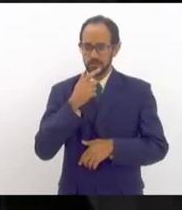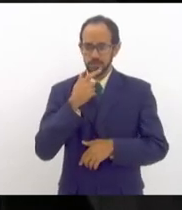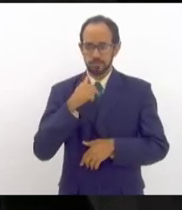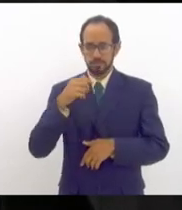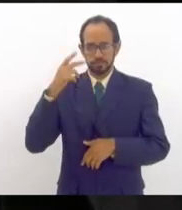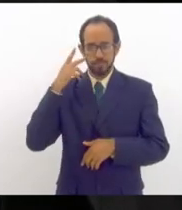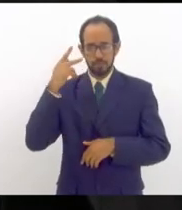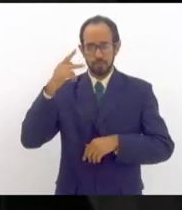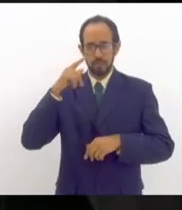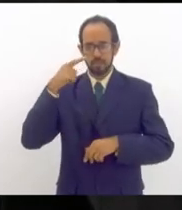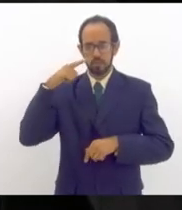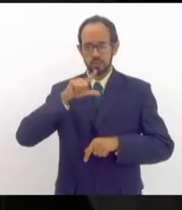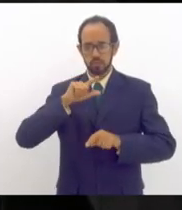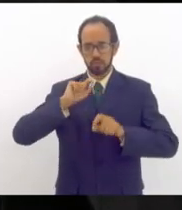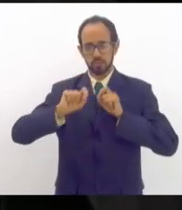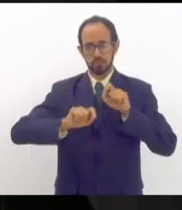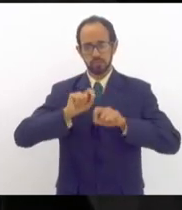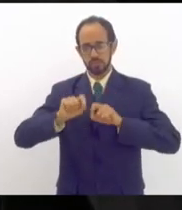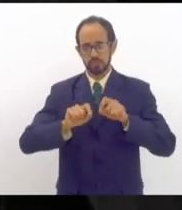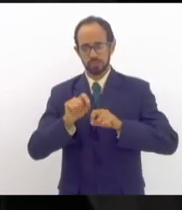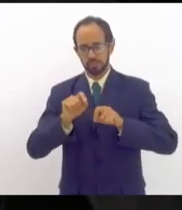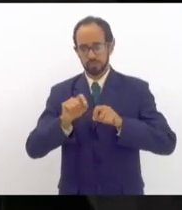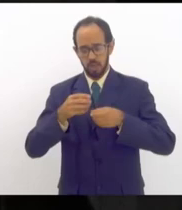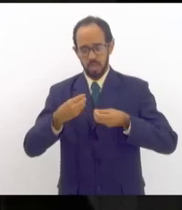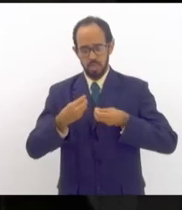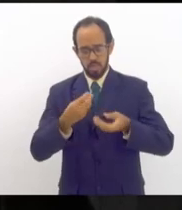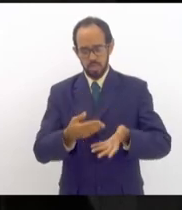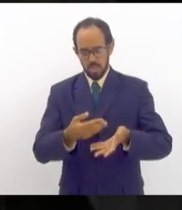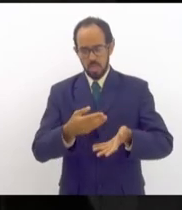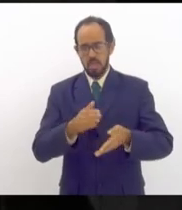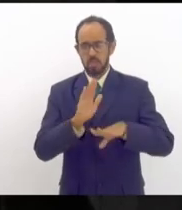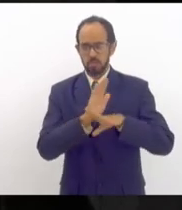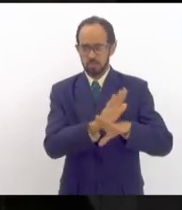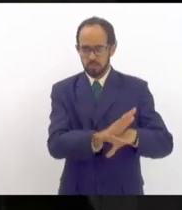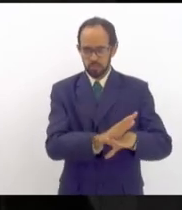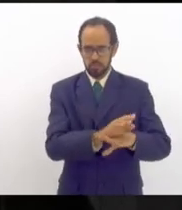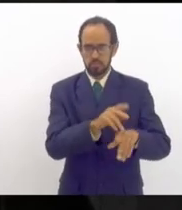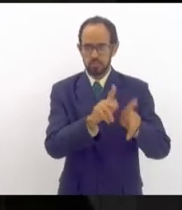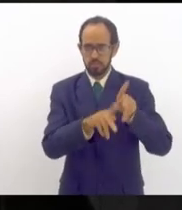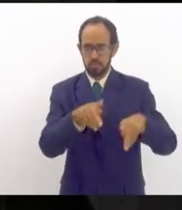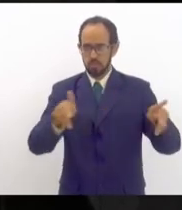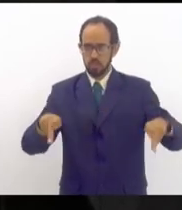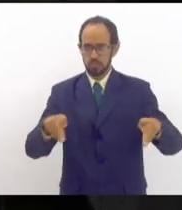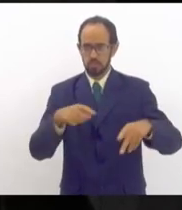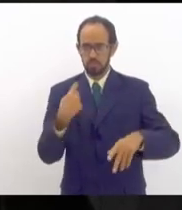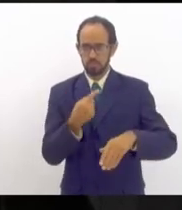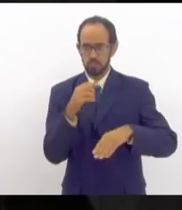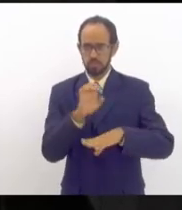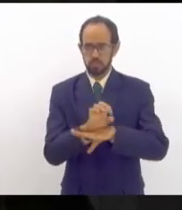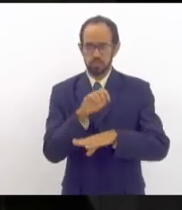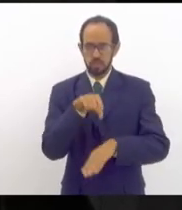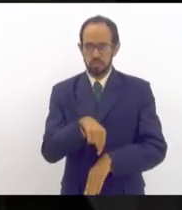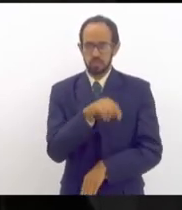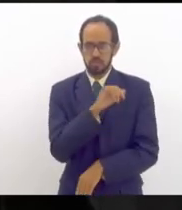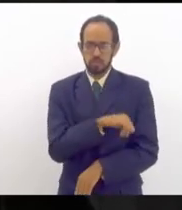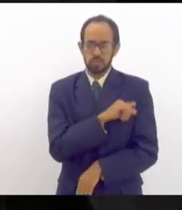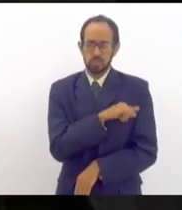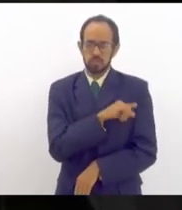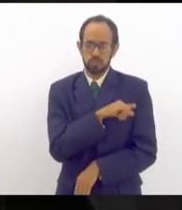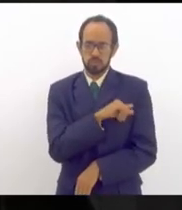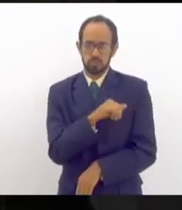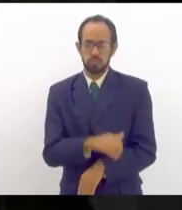de alguma forma trazer dar a nossa contribuição à população do nosso Estado aqui no Parlamento